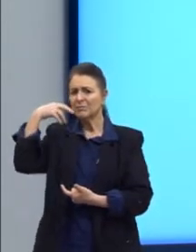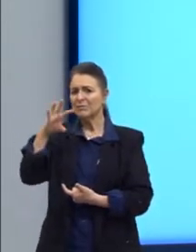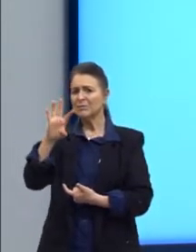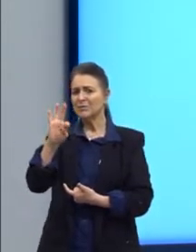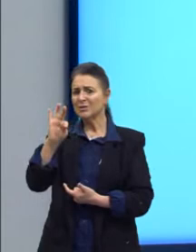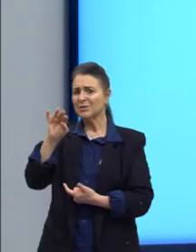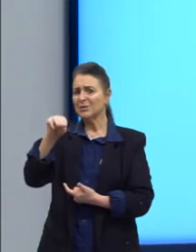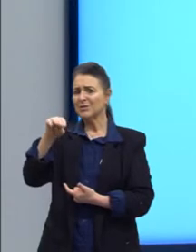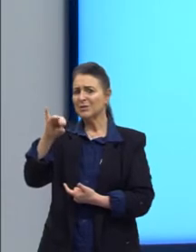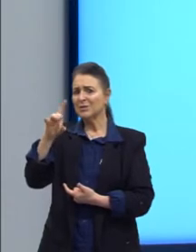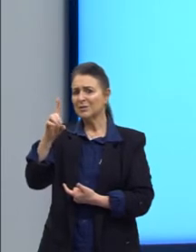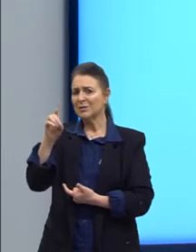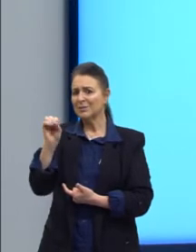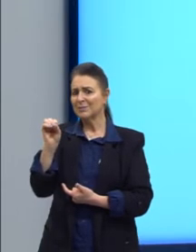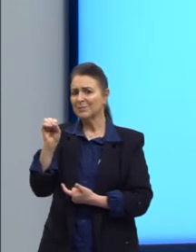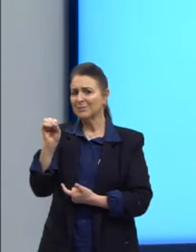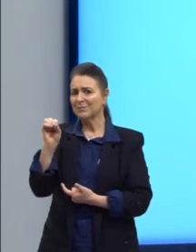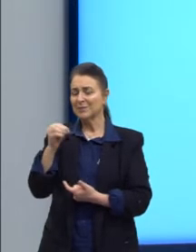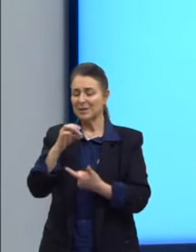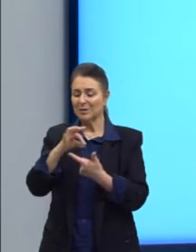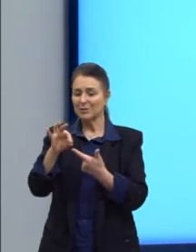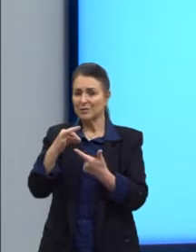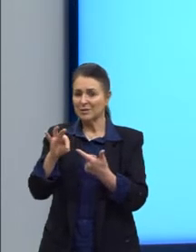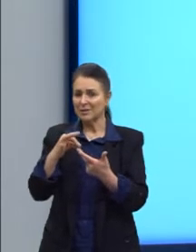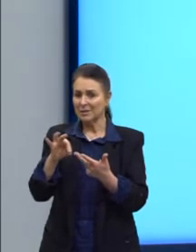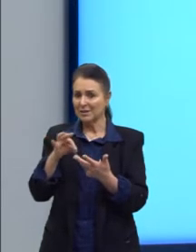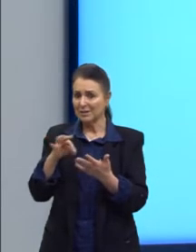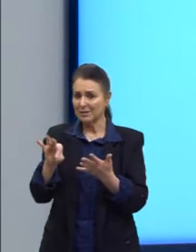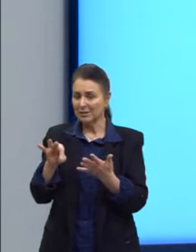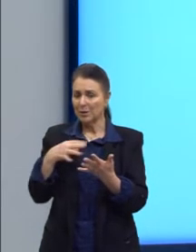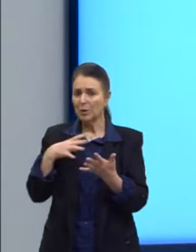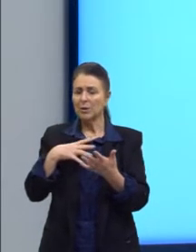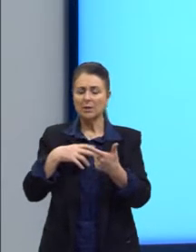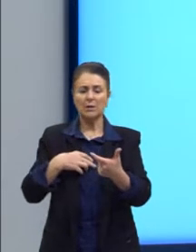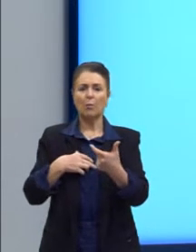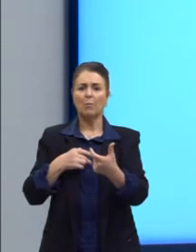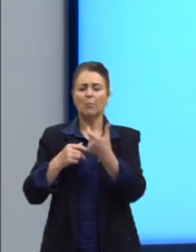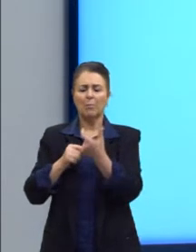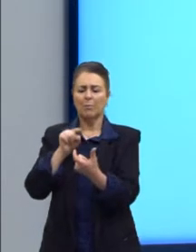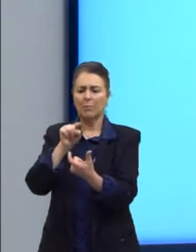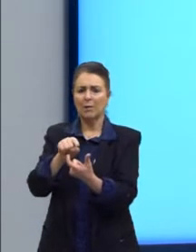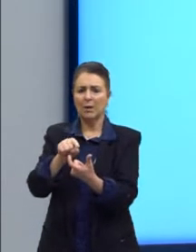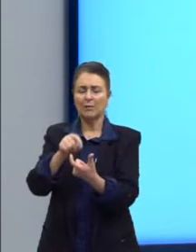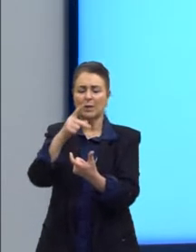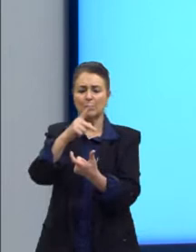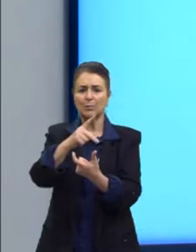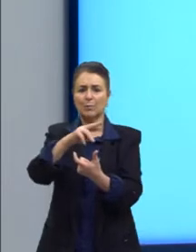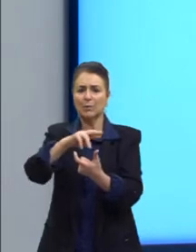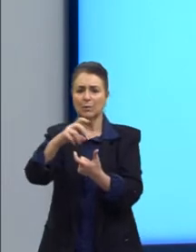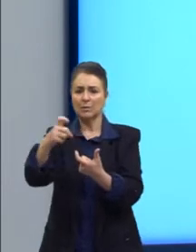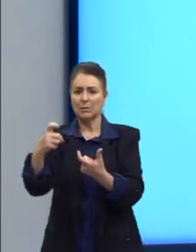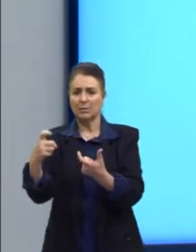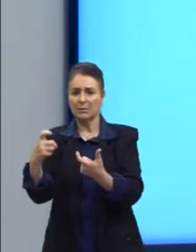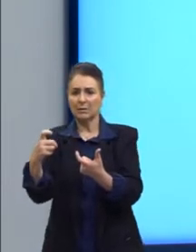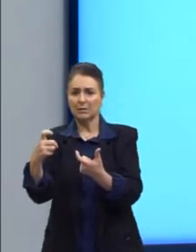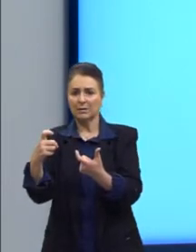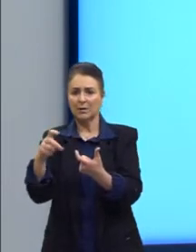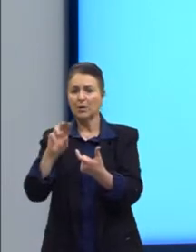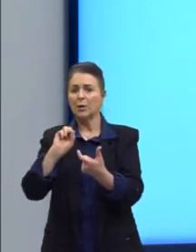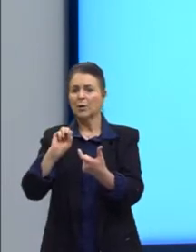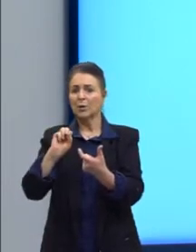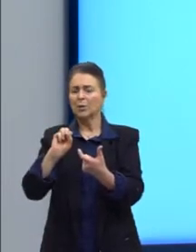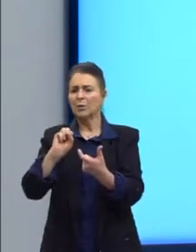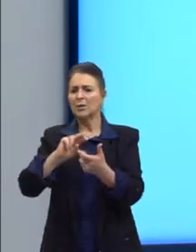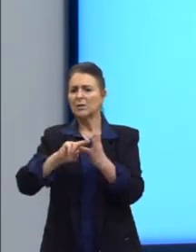aqui tá Quê que são proparoxítonas né Vamos começar dizendo que quando